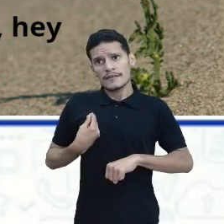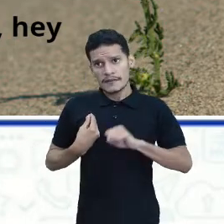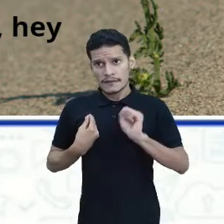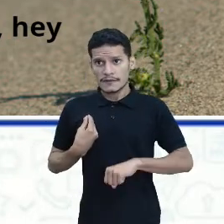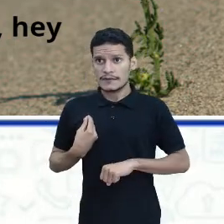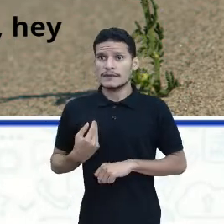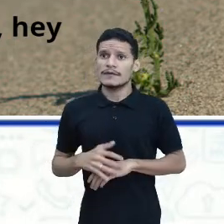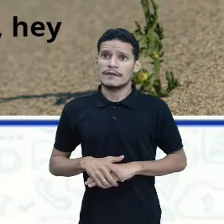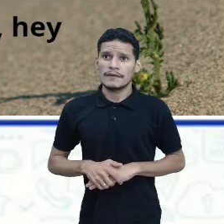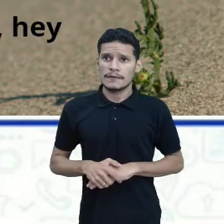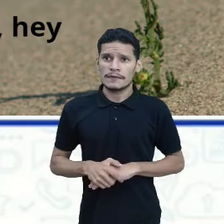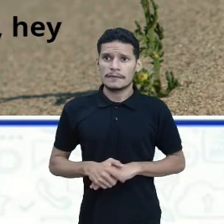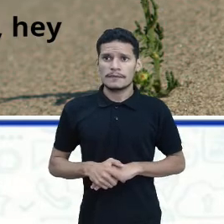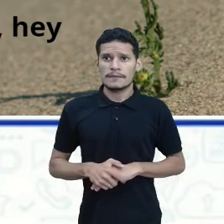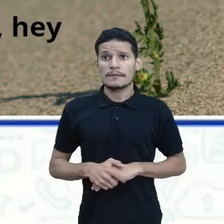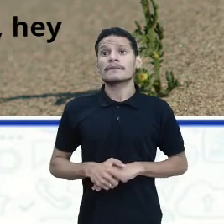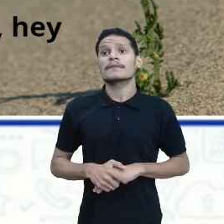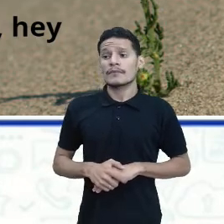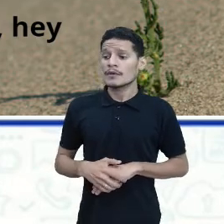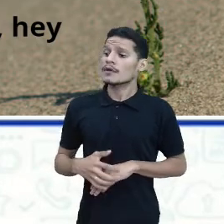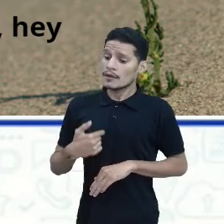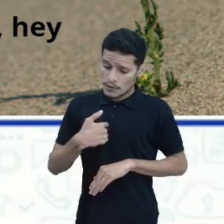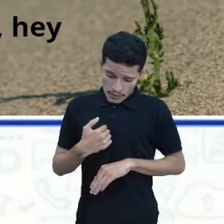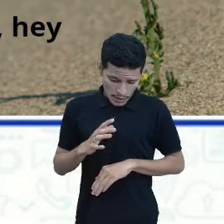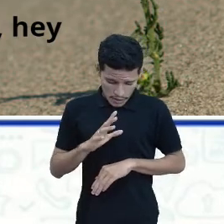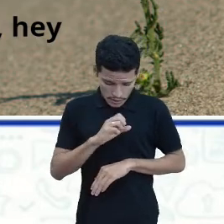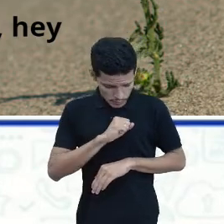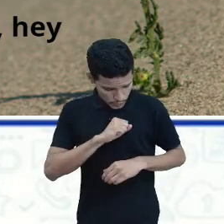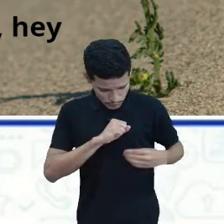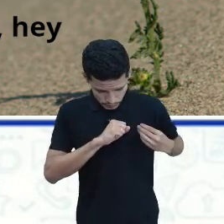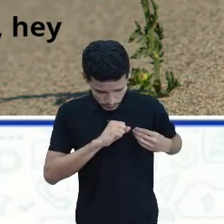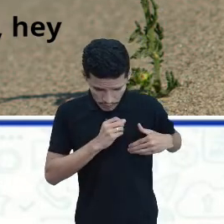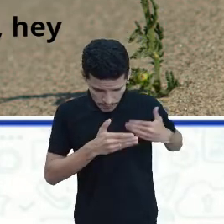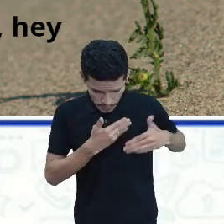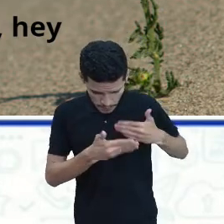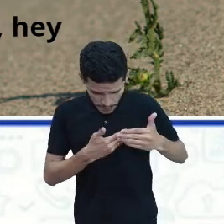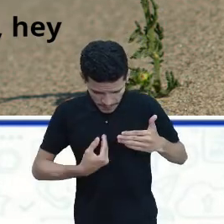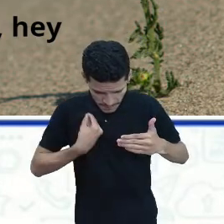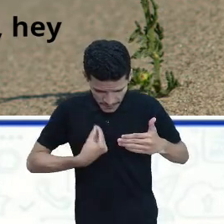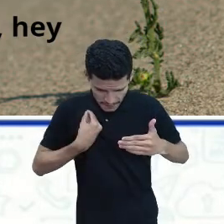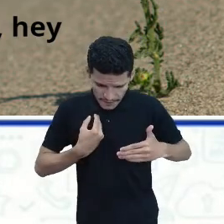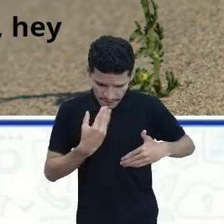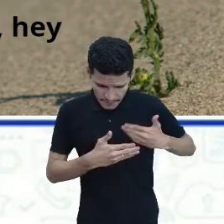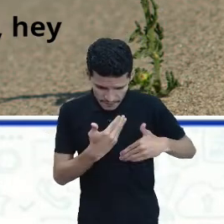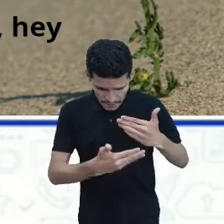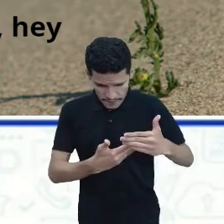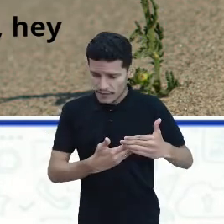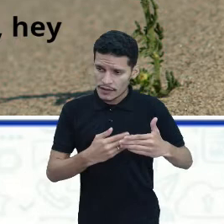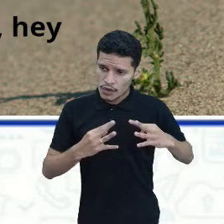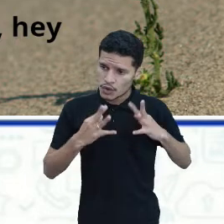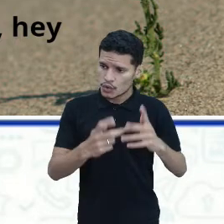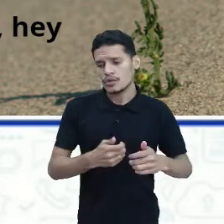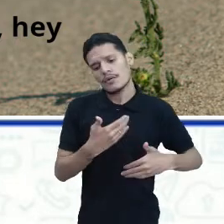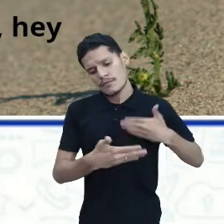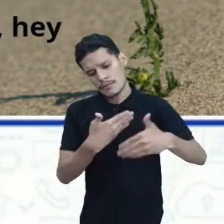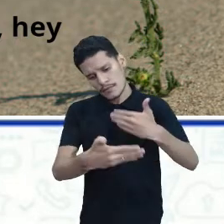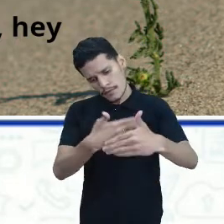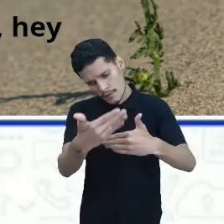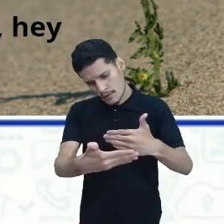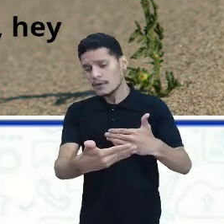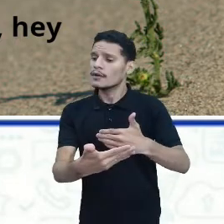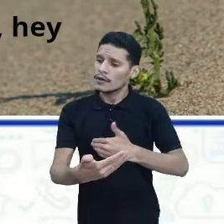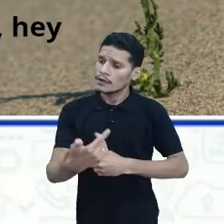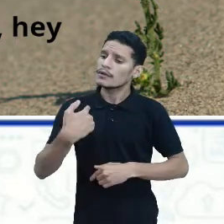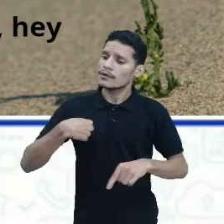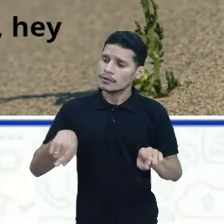I've got all my love to live. Eu tenho todo o meu amor para viver. Eu tenho toda a minha vida para viver. I've got all my love to give. Eu